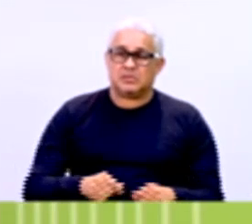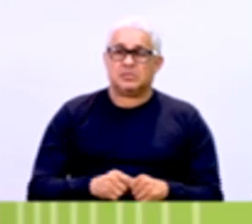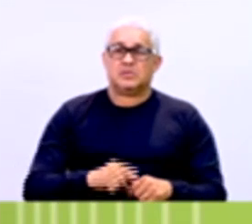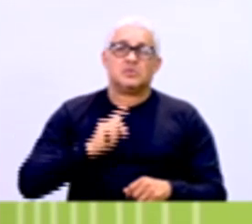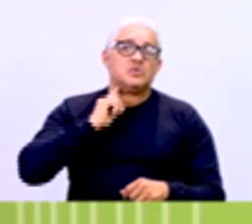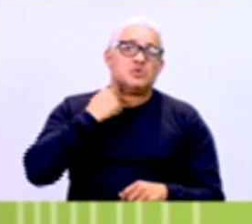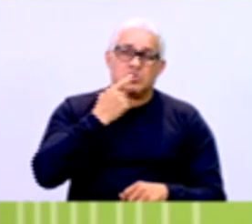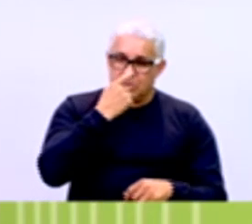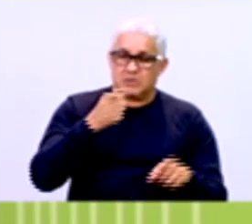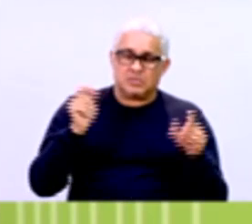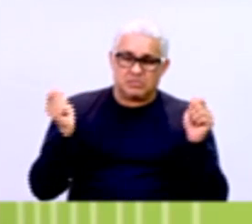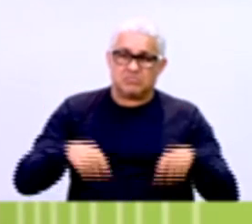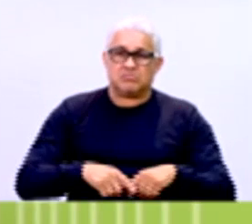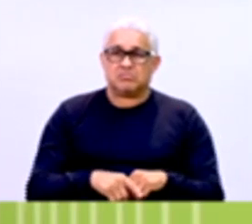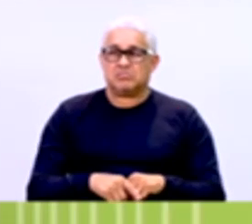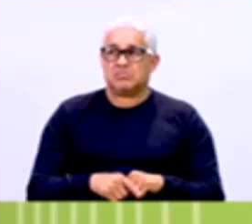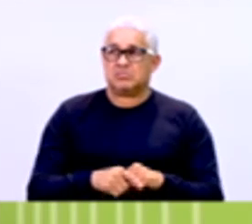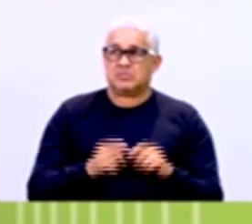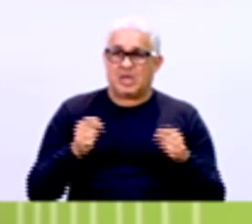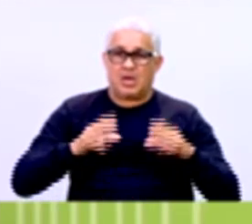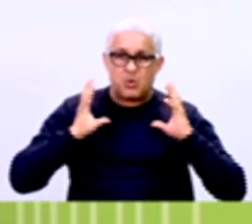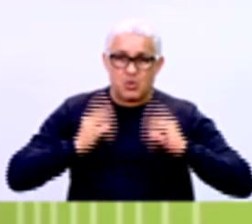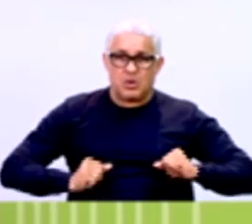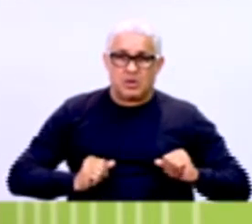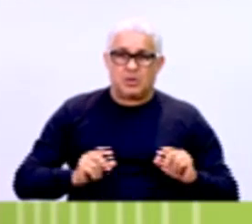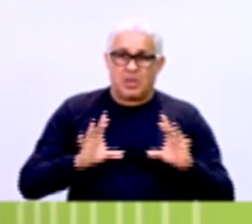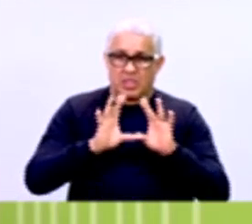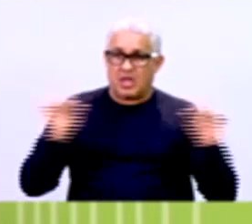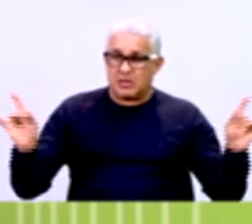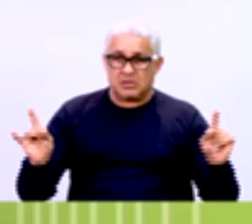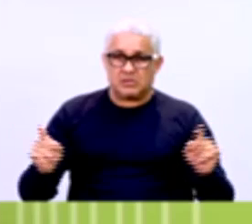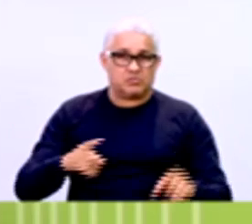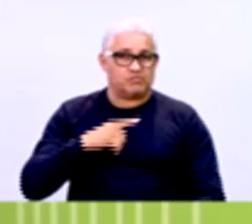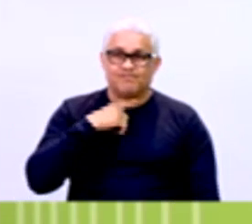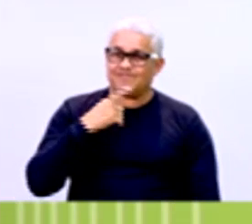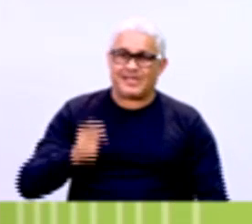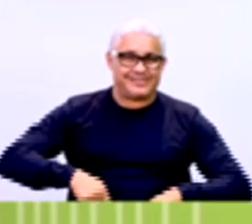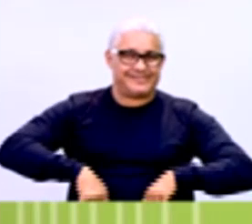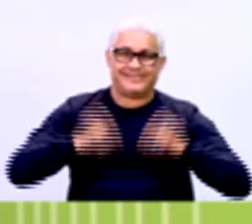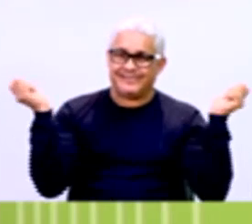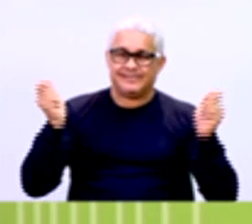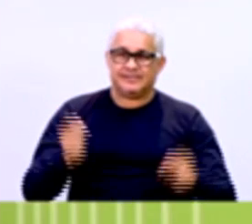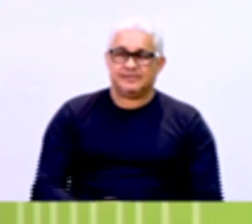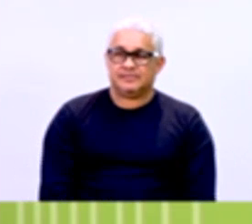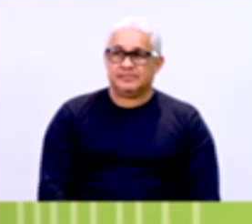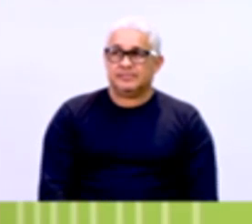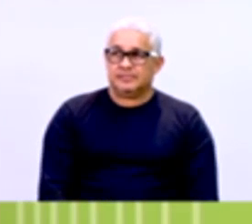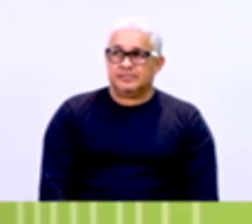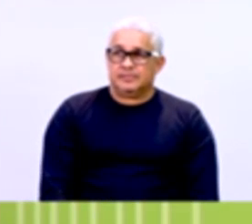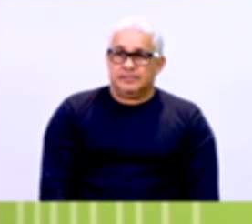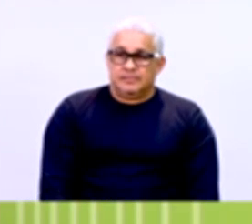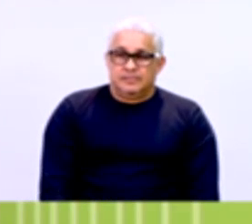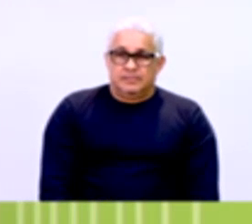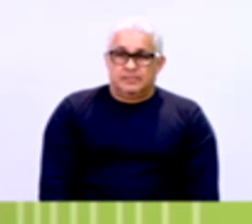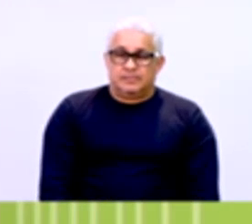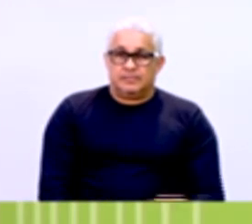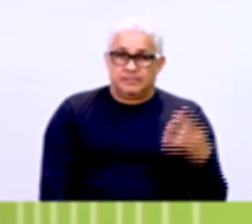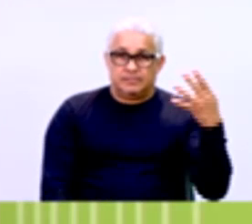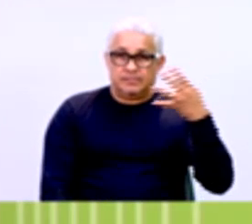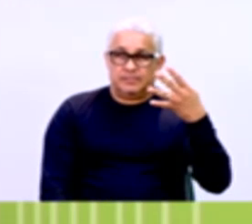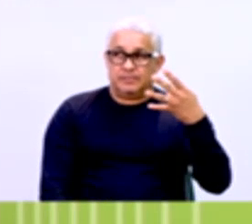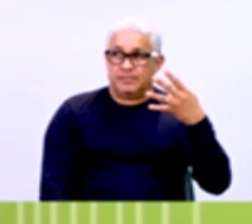as formas de impacto serão eliminadas. É possível isso, não tem como. Vamos lá. Questão